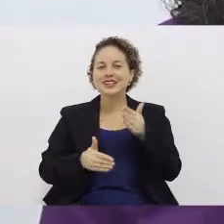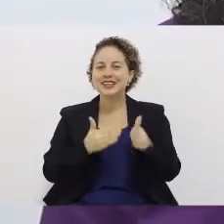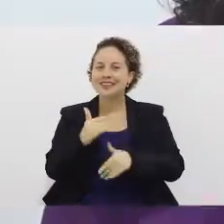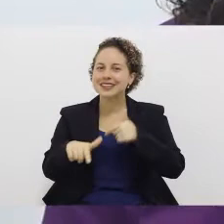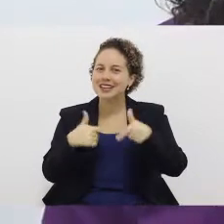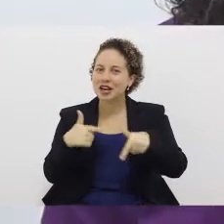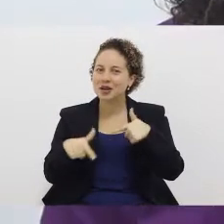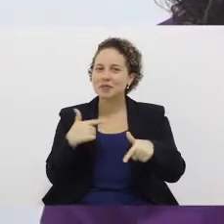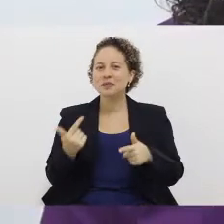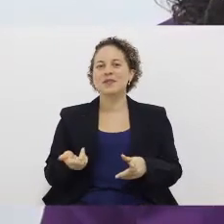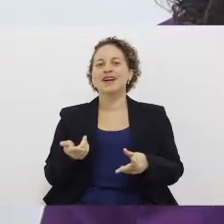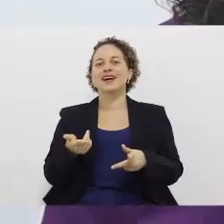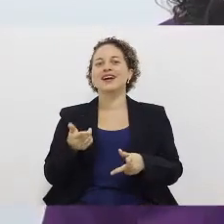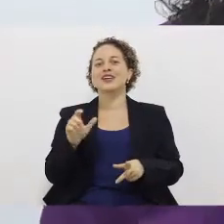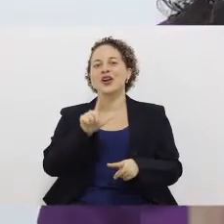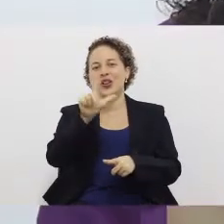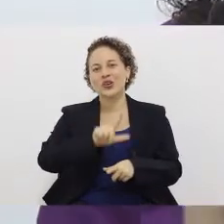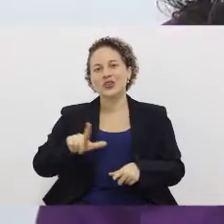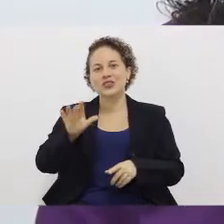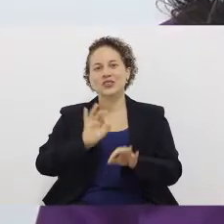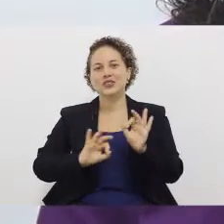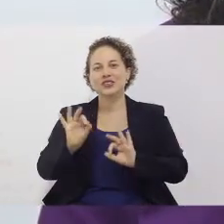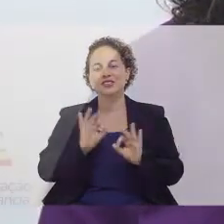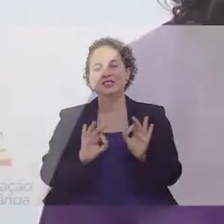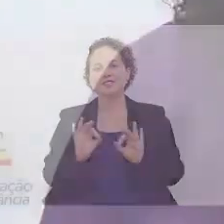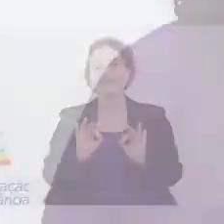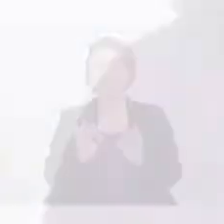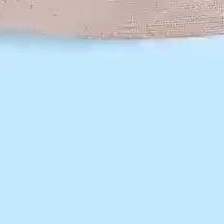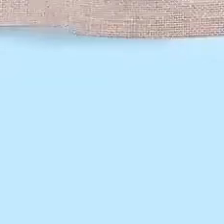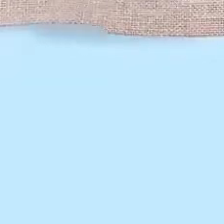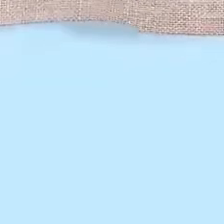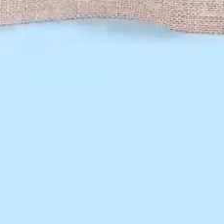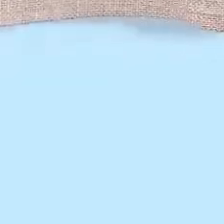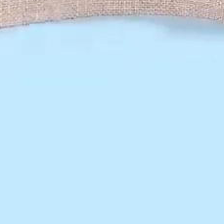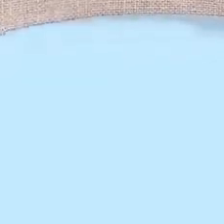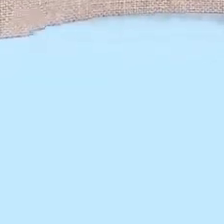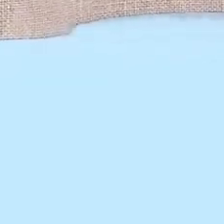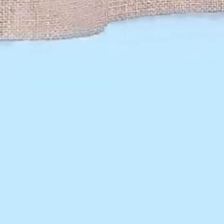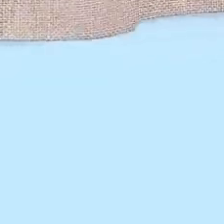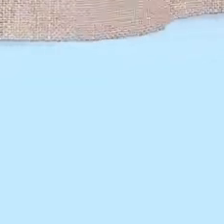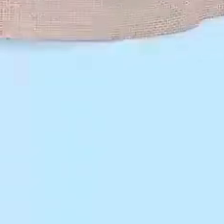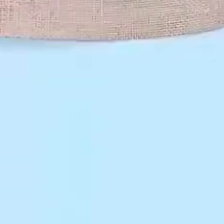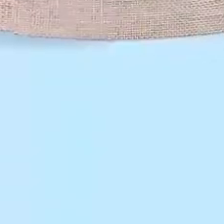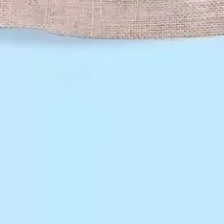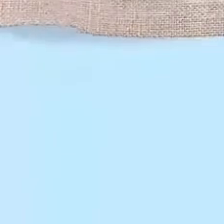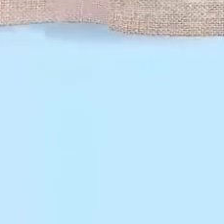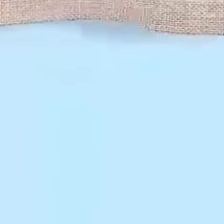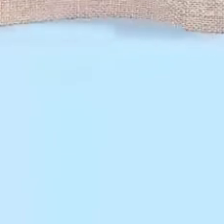profissional como atuantes da área de logística. Até mais!